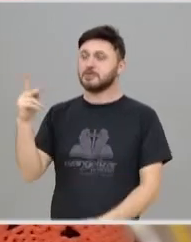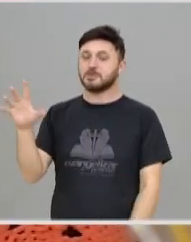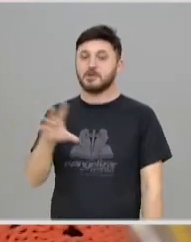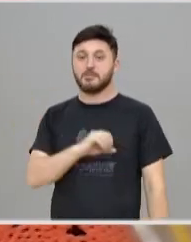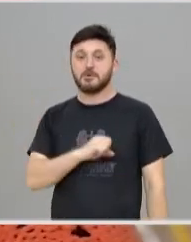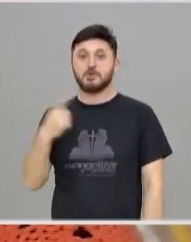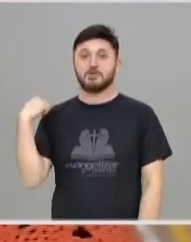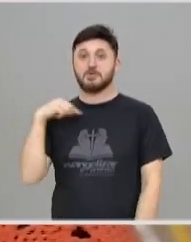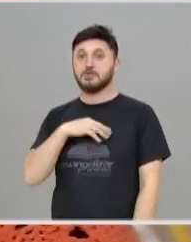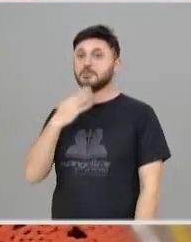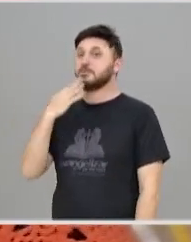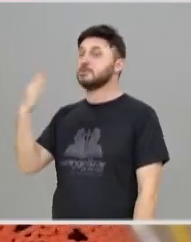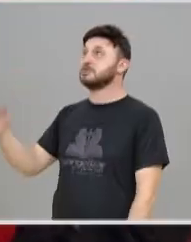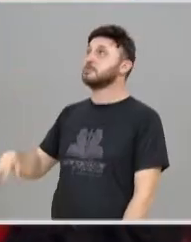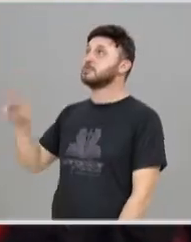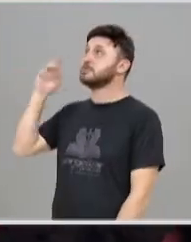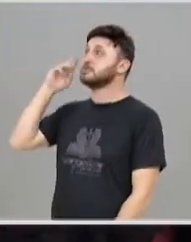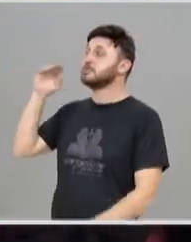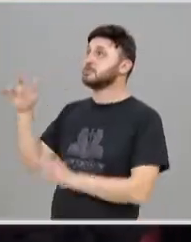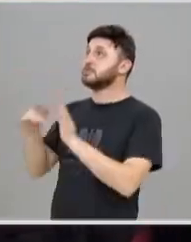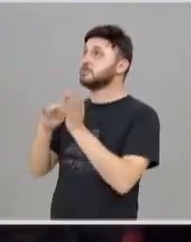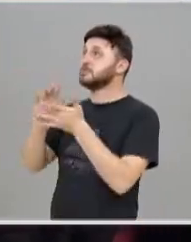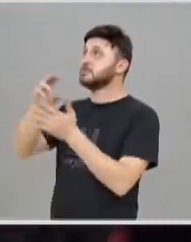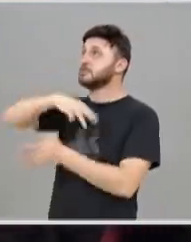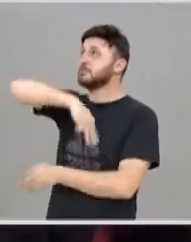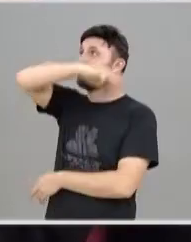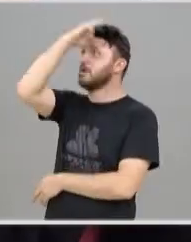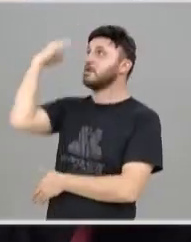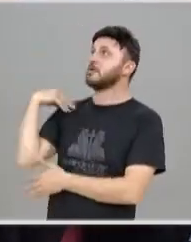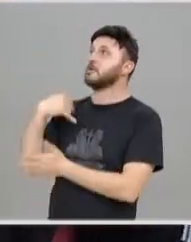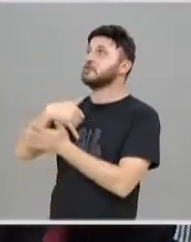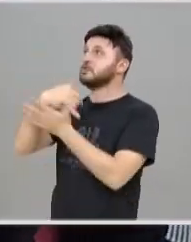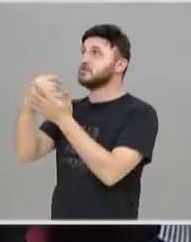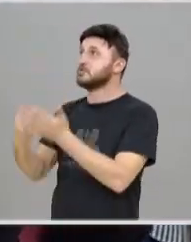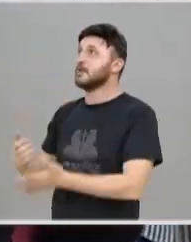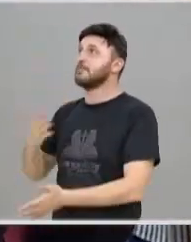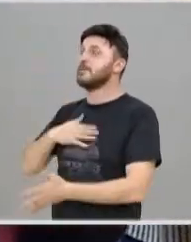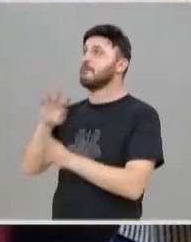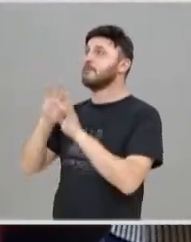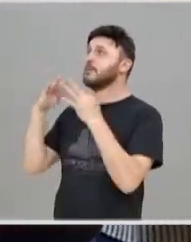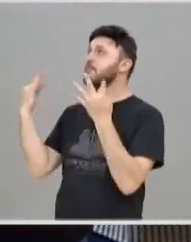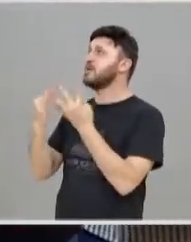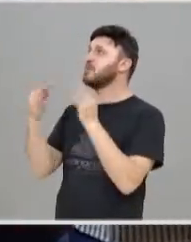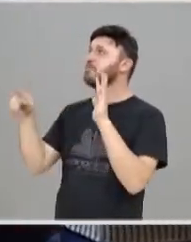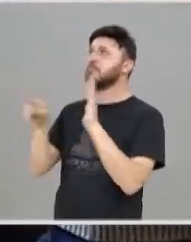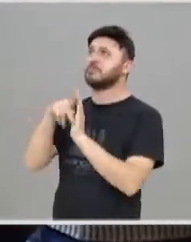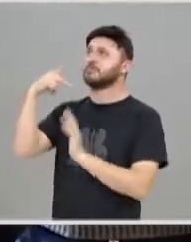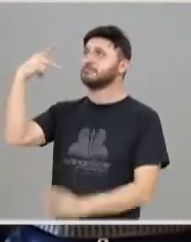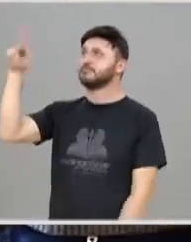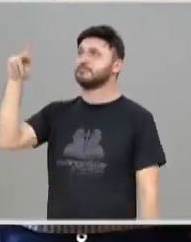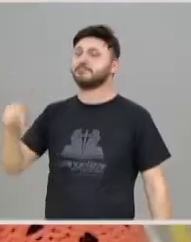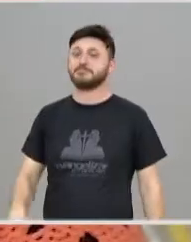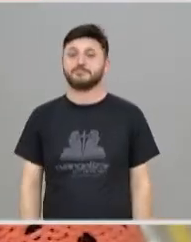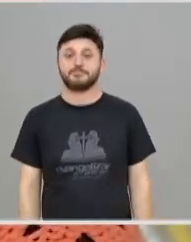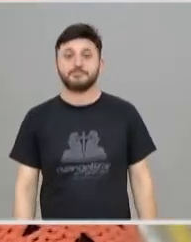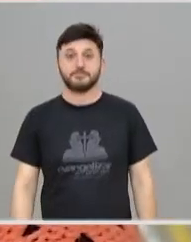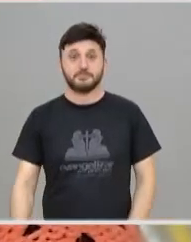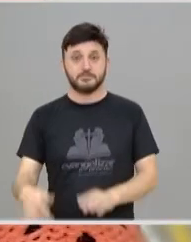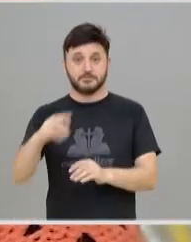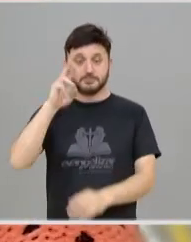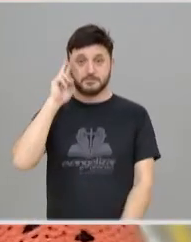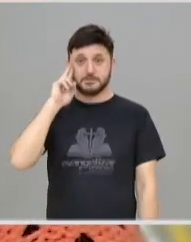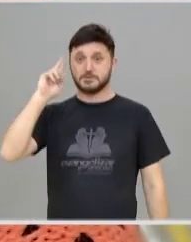amorosa, nós vos pedimos. Jesus, Maria e José, minha família, vossa é.